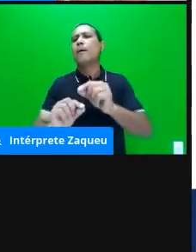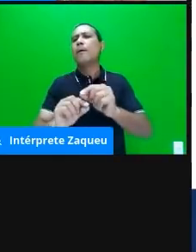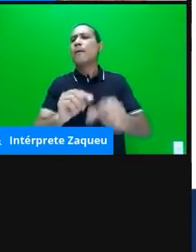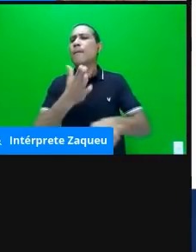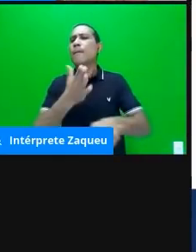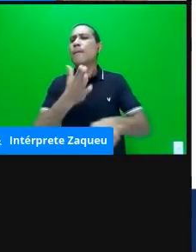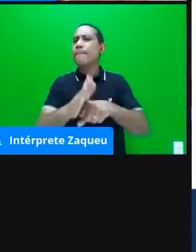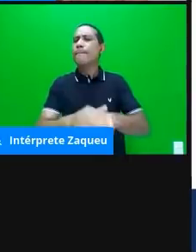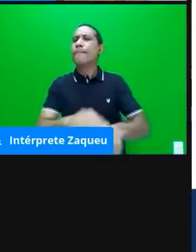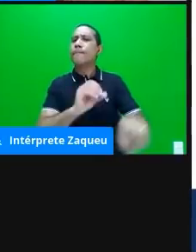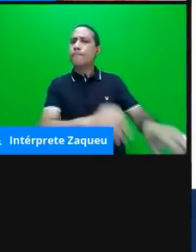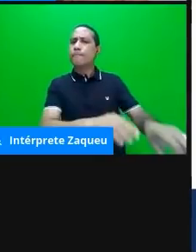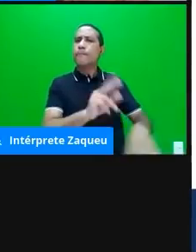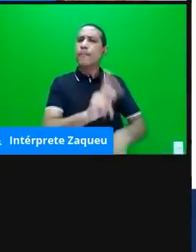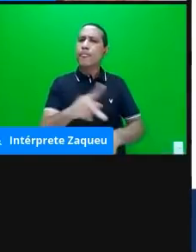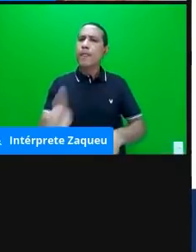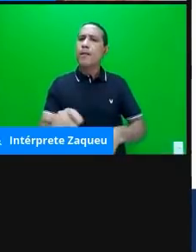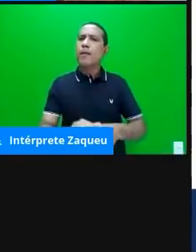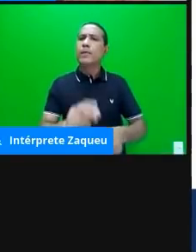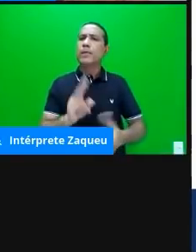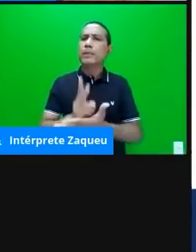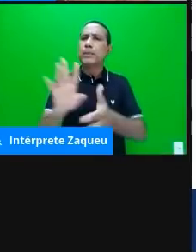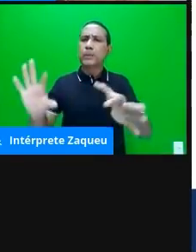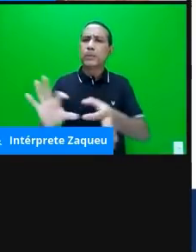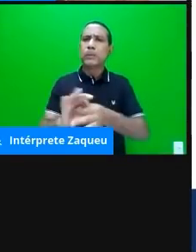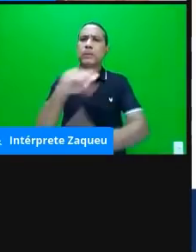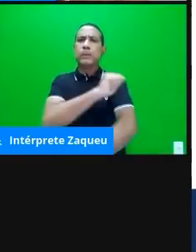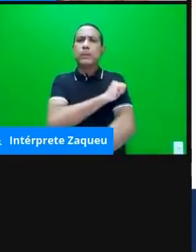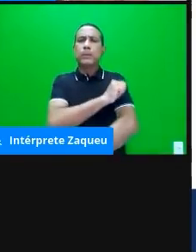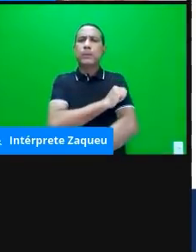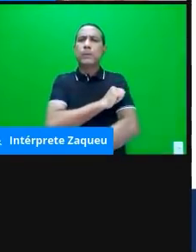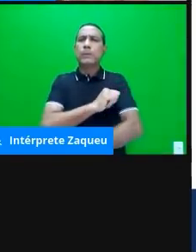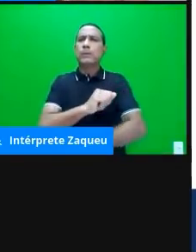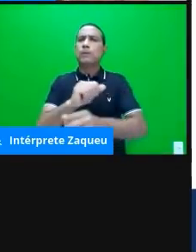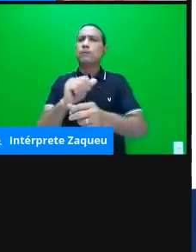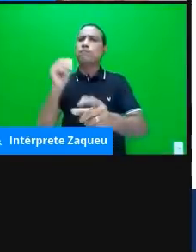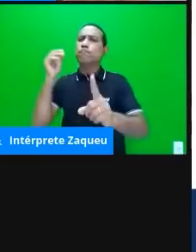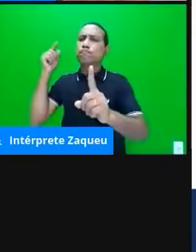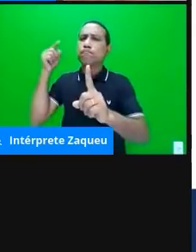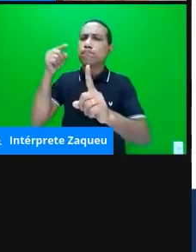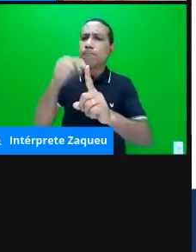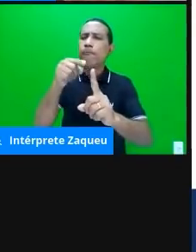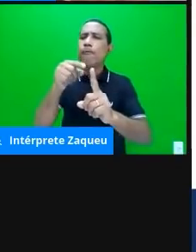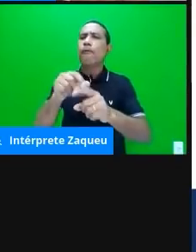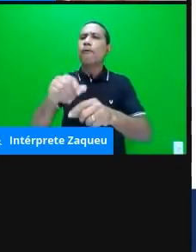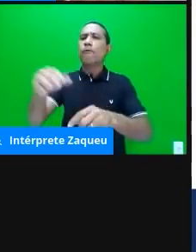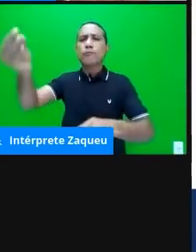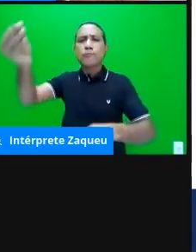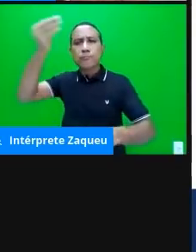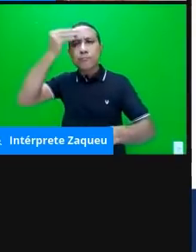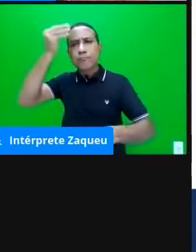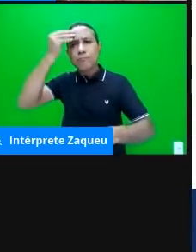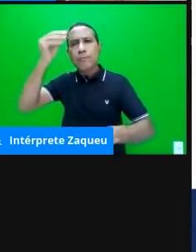contexto do aluno, visando a sua compreensão da língua por meio de situações práticas,